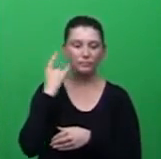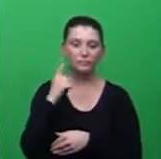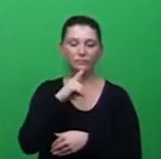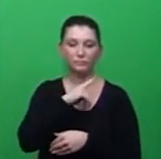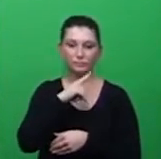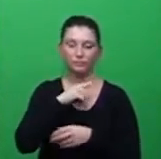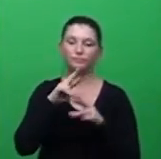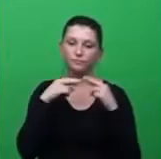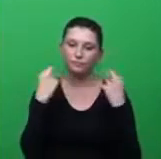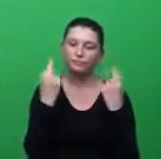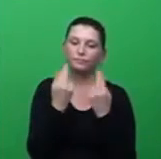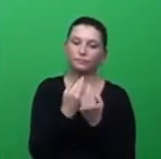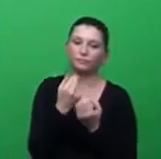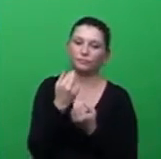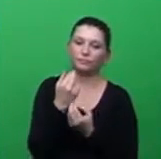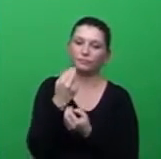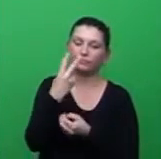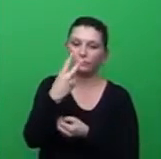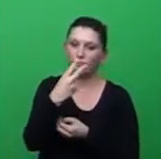Ulisseia.